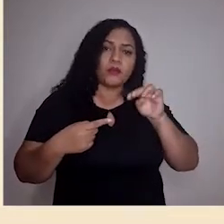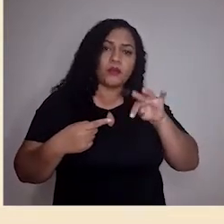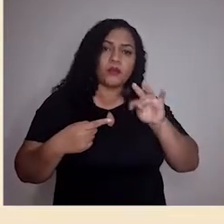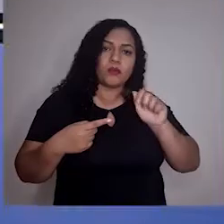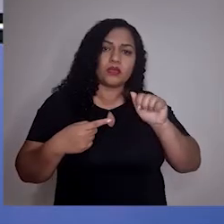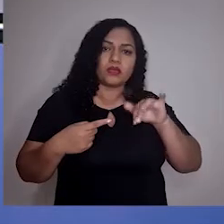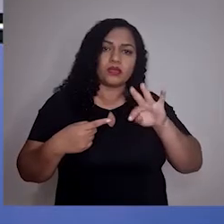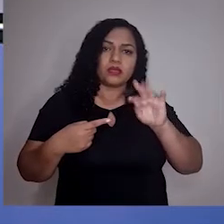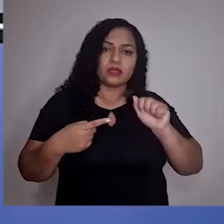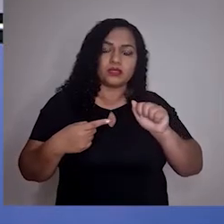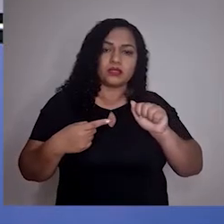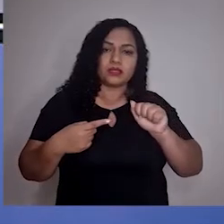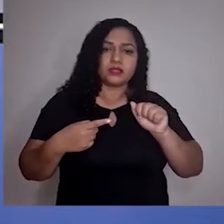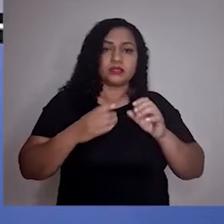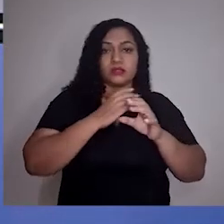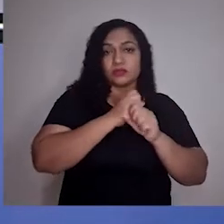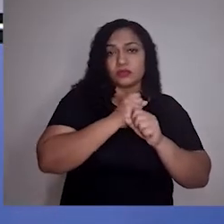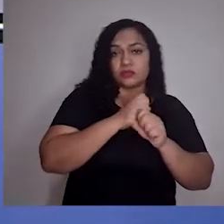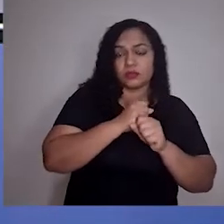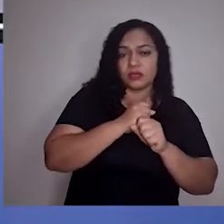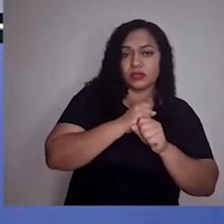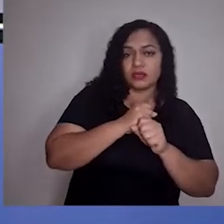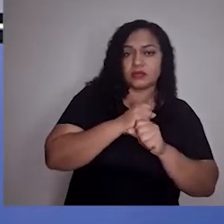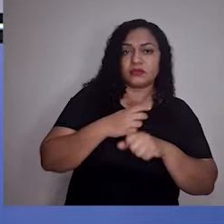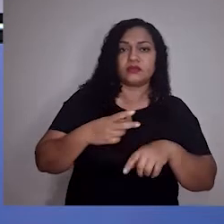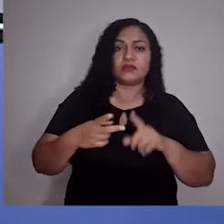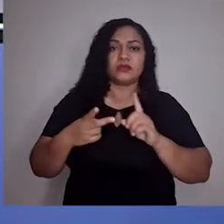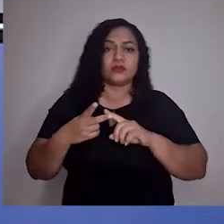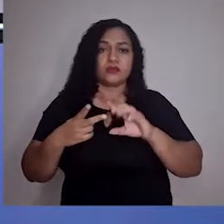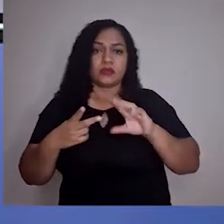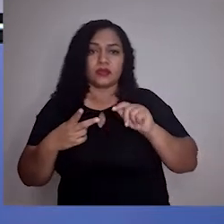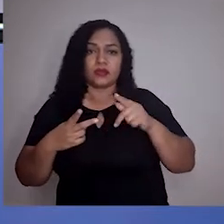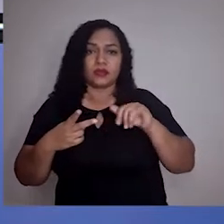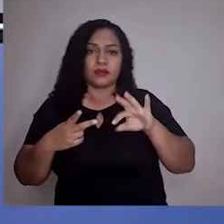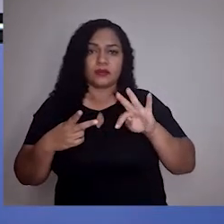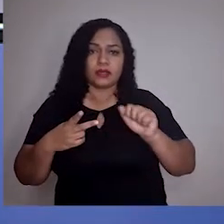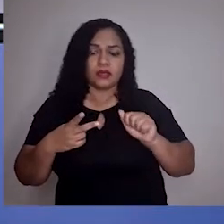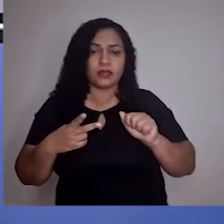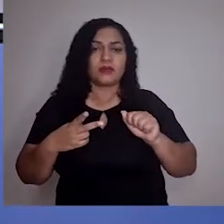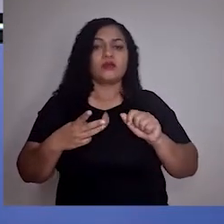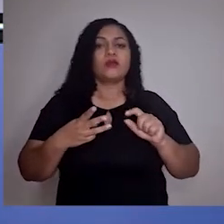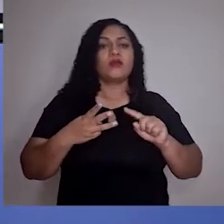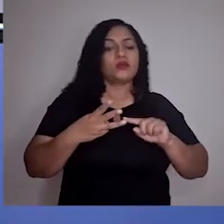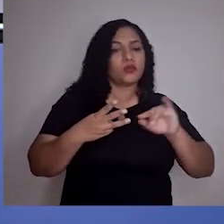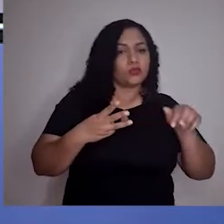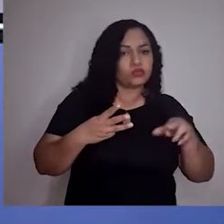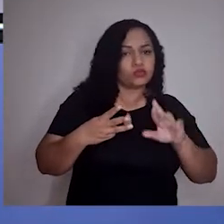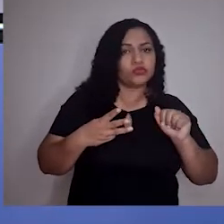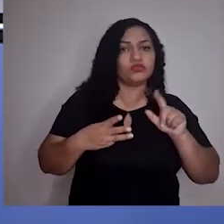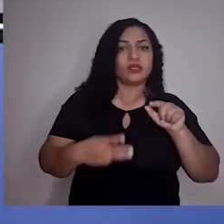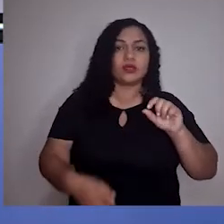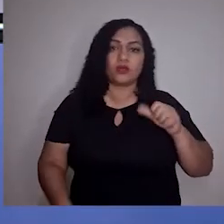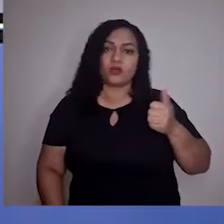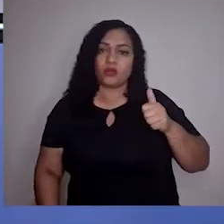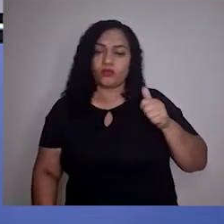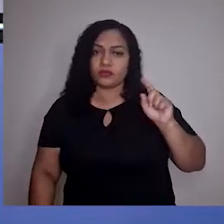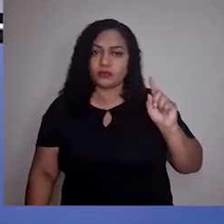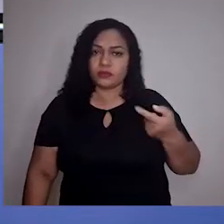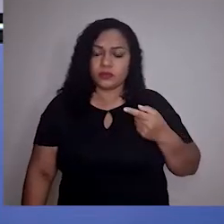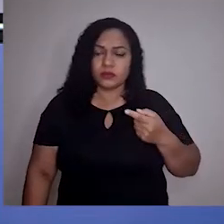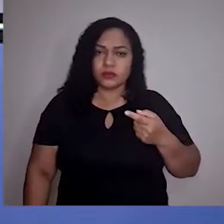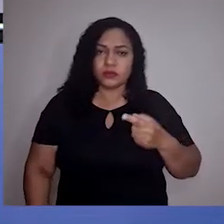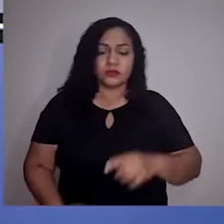11.000. Mas diferente dos juros simples, no segundo mês, essa taxa não